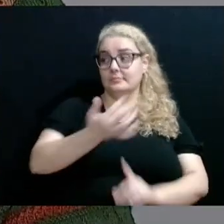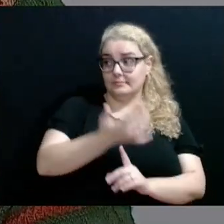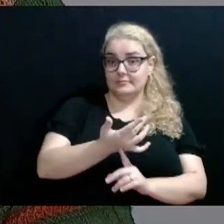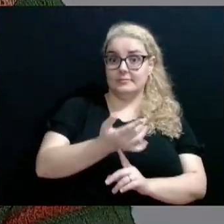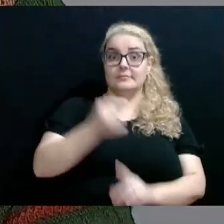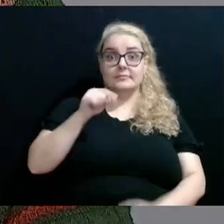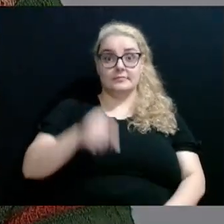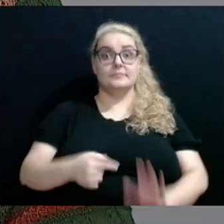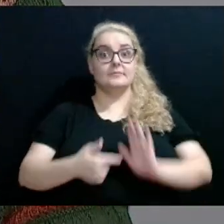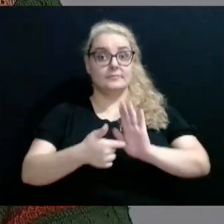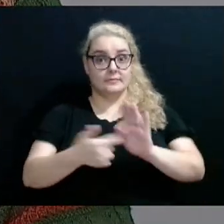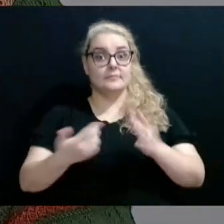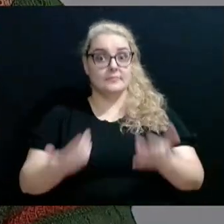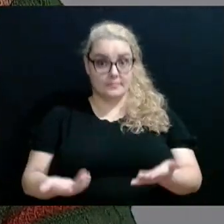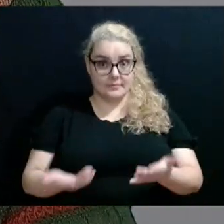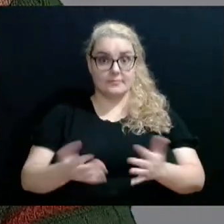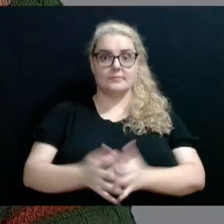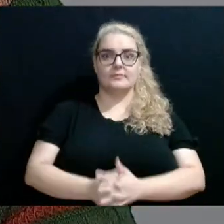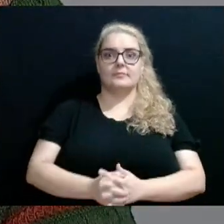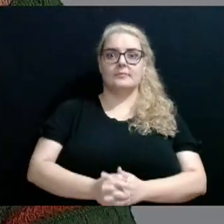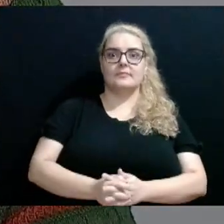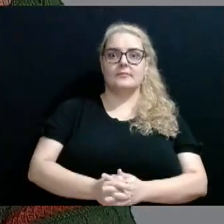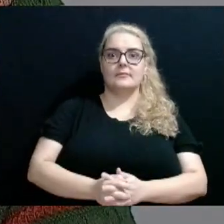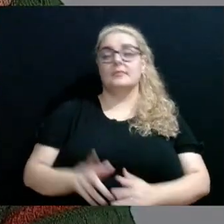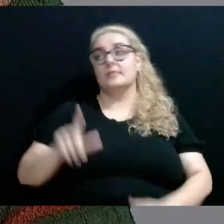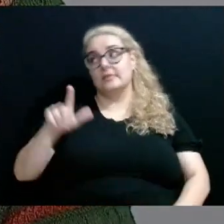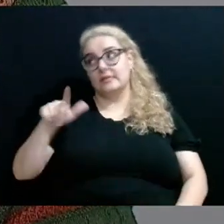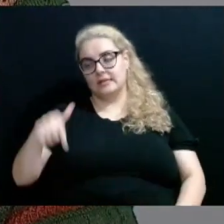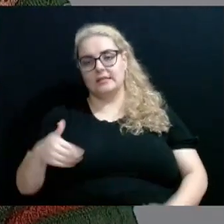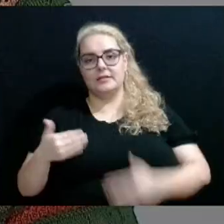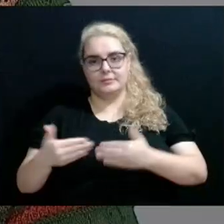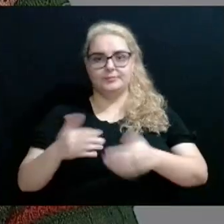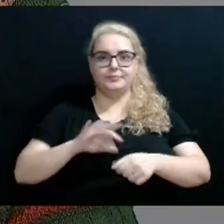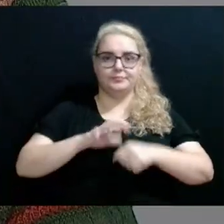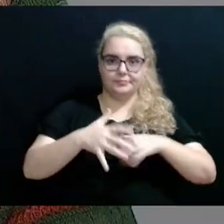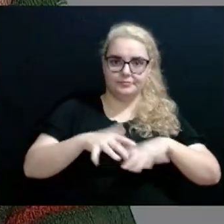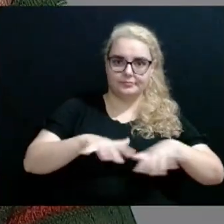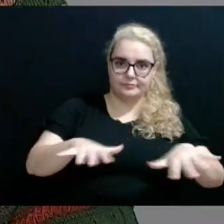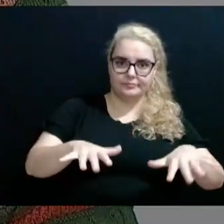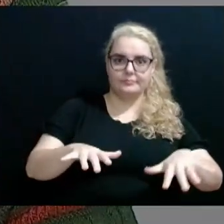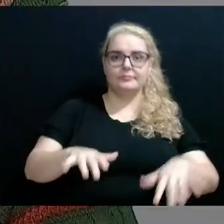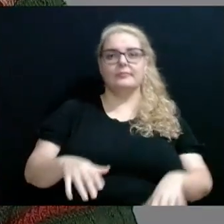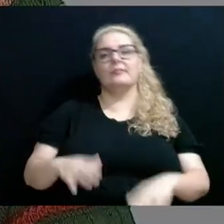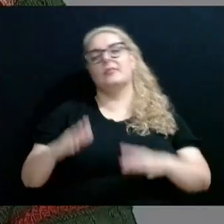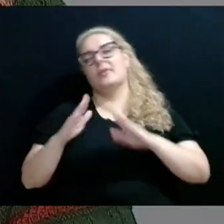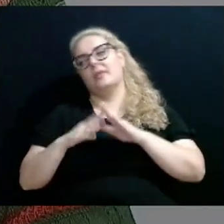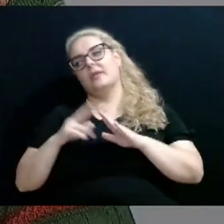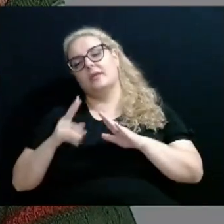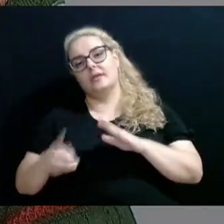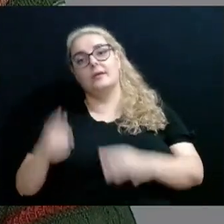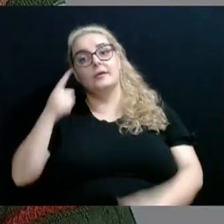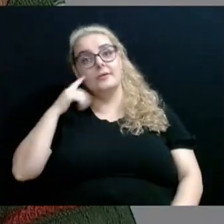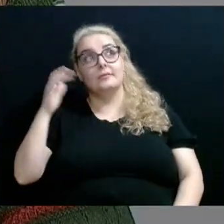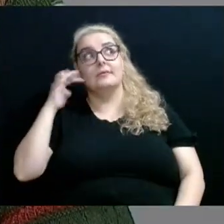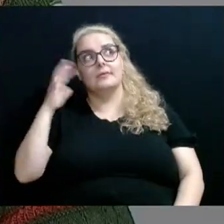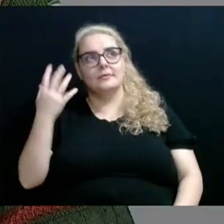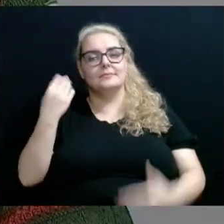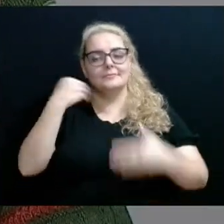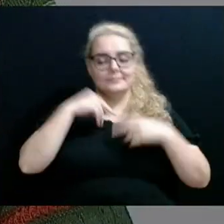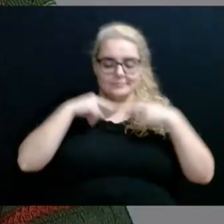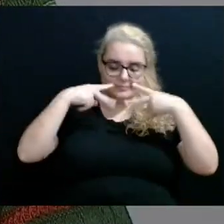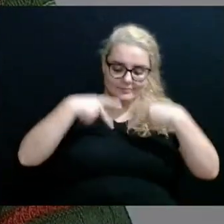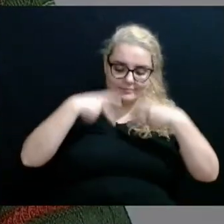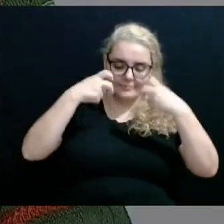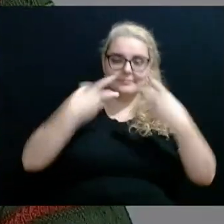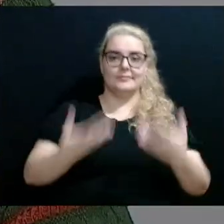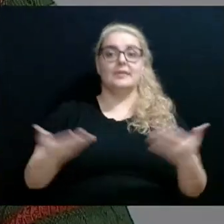mostra que depois que a gente passou por um período que a gente ficava muito em casa, sem, né, pensando muito para dentro, né? Que agora a